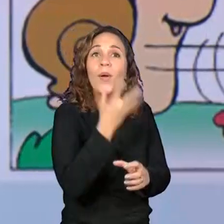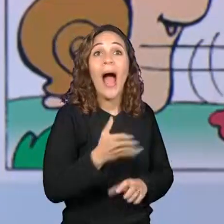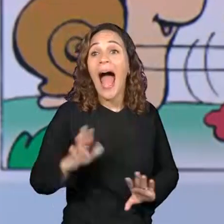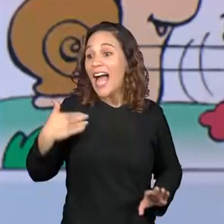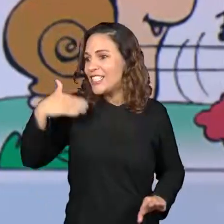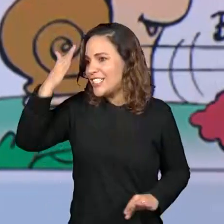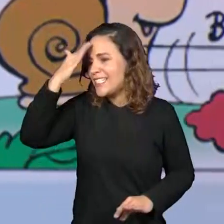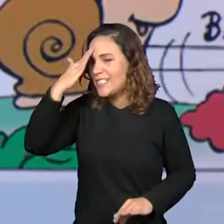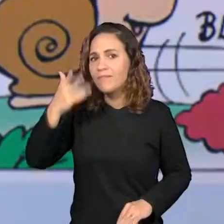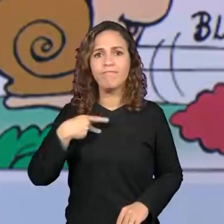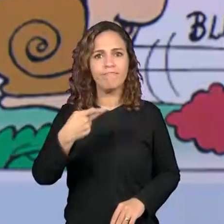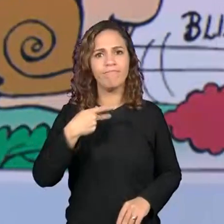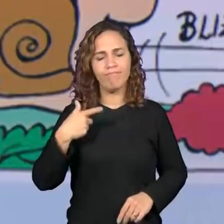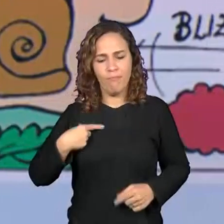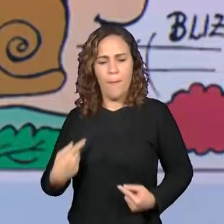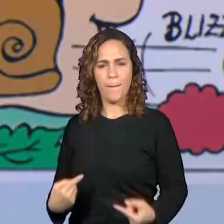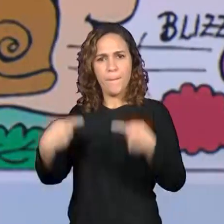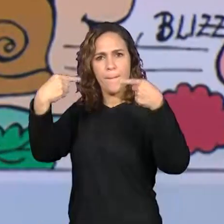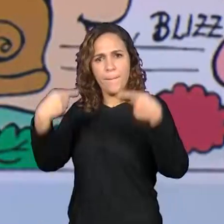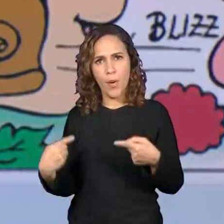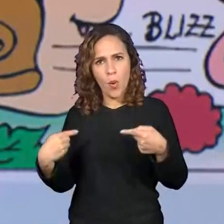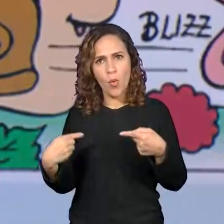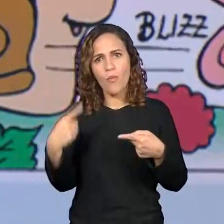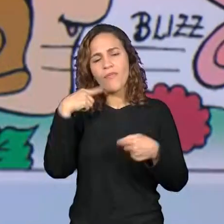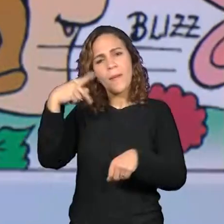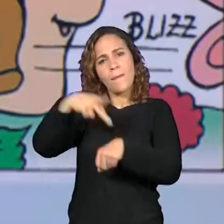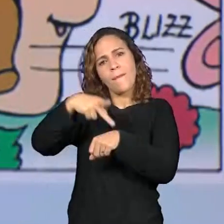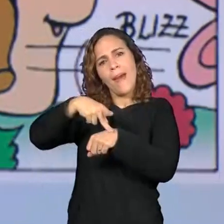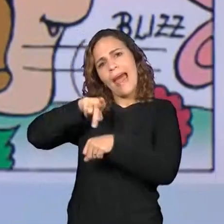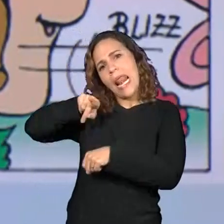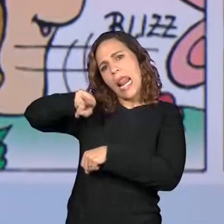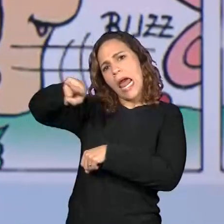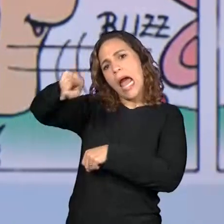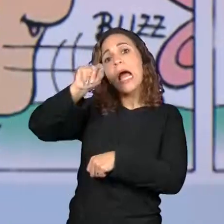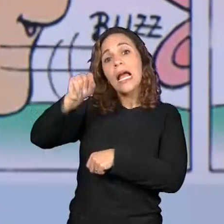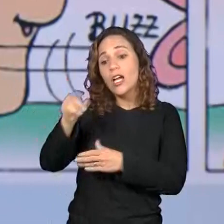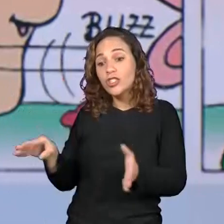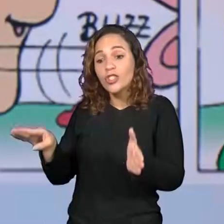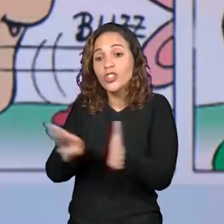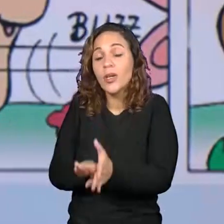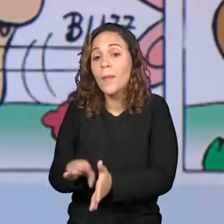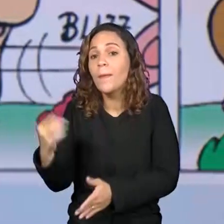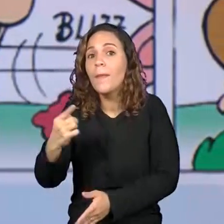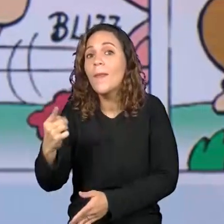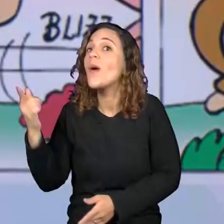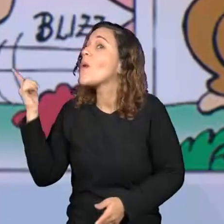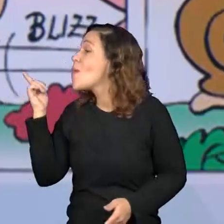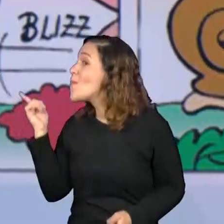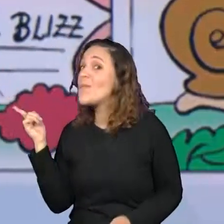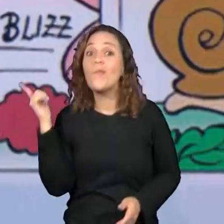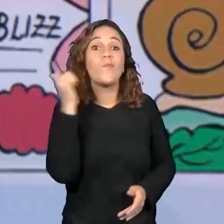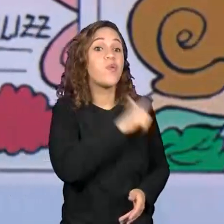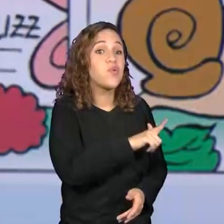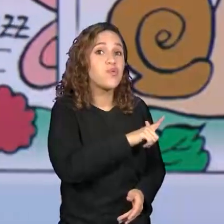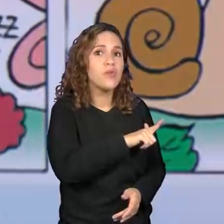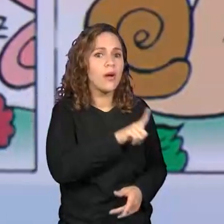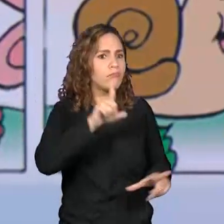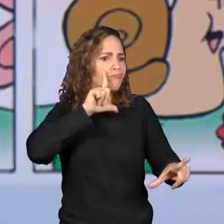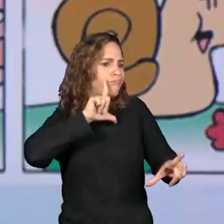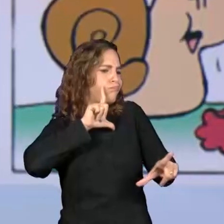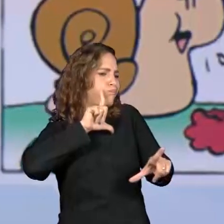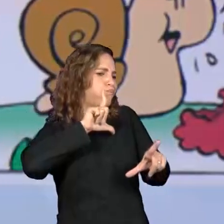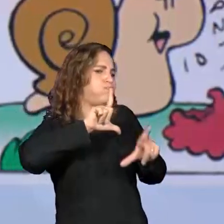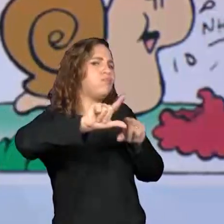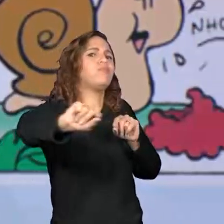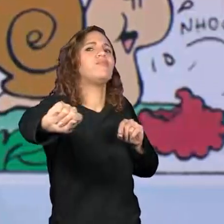gente aposta uma corrida até aquela pedra lá na frente e quem chegar primeiro... Ganha!